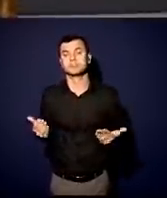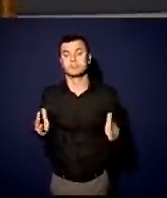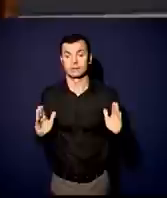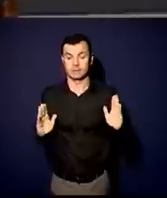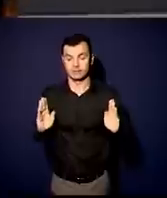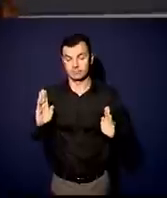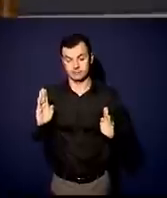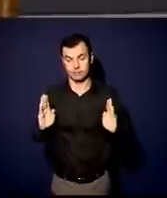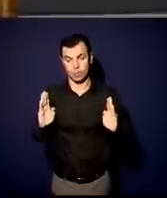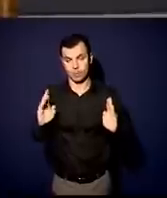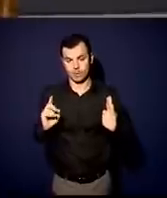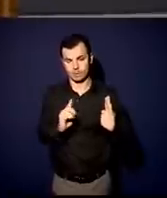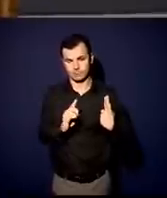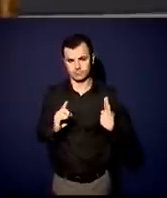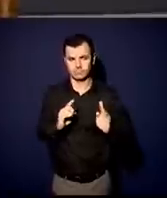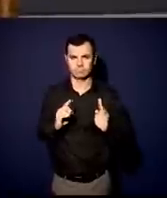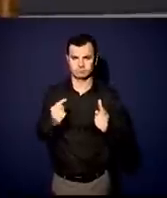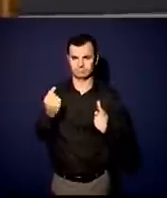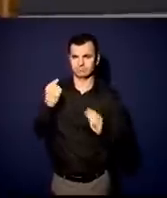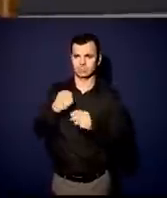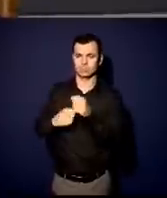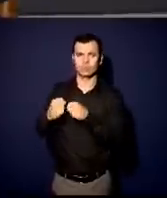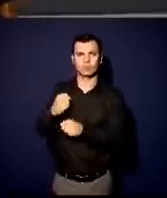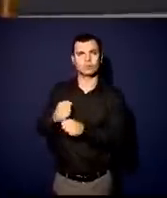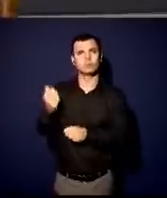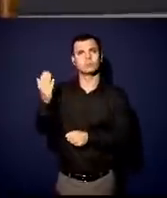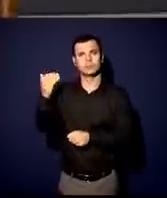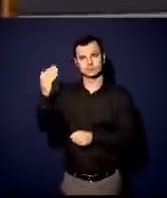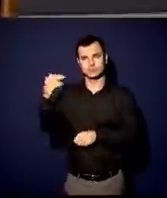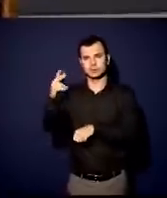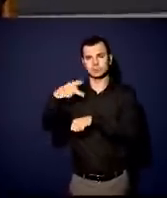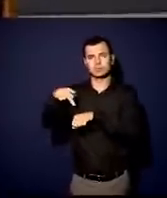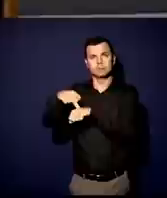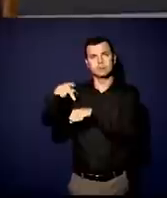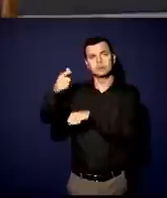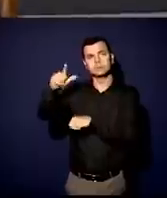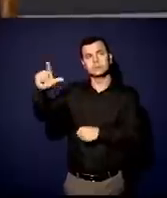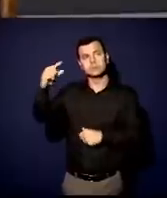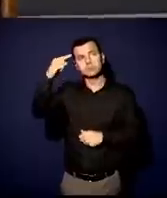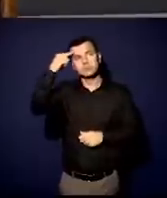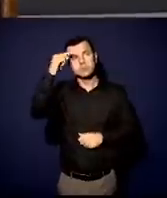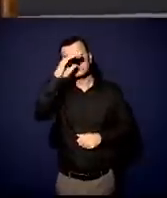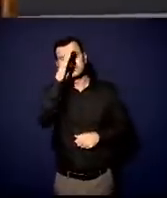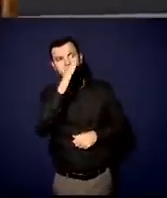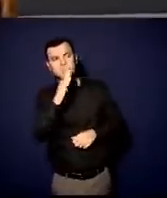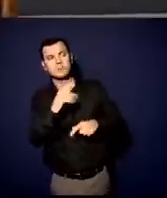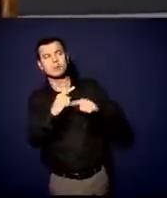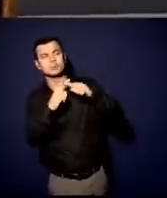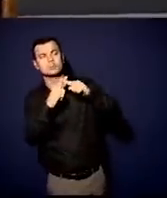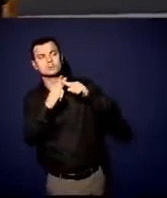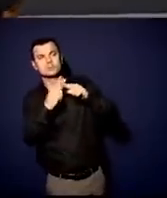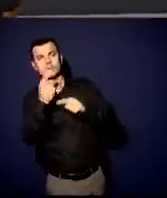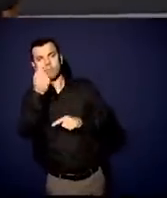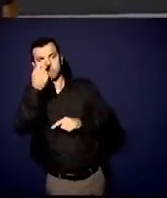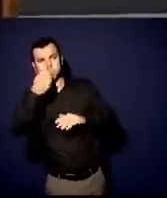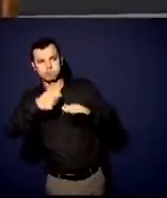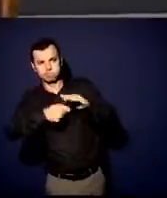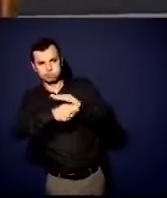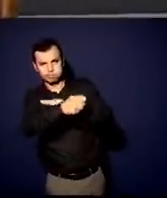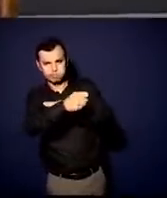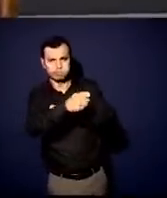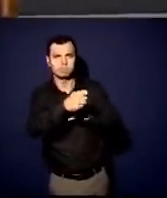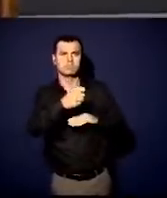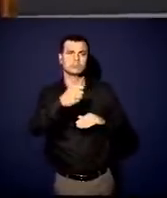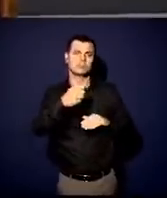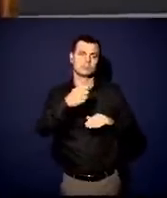desde do ano passado que o estrangeiro investido estrangeiro tá muito otimista com o Brasil tanto investidor de renda variável quanto também